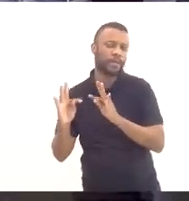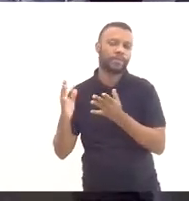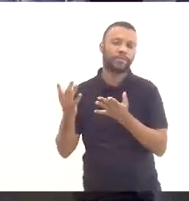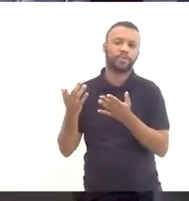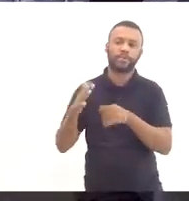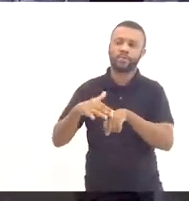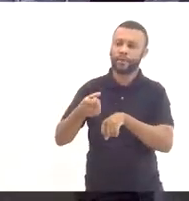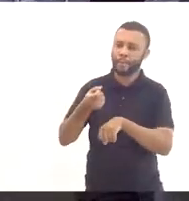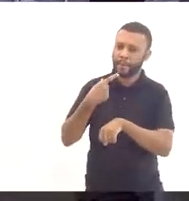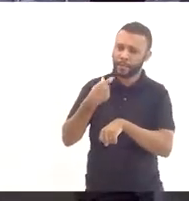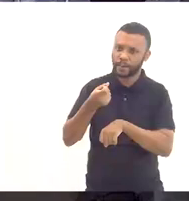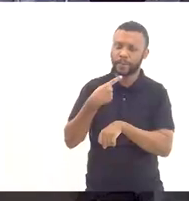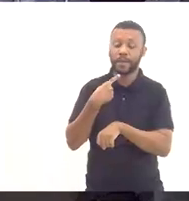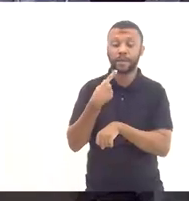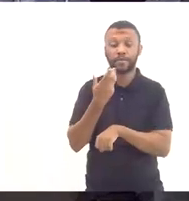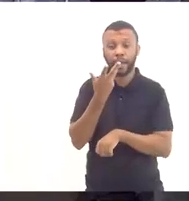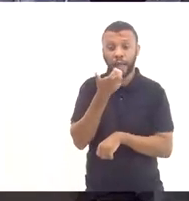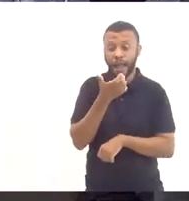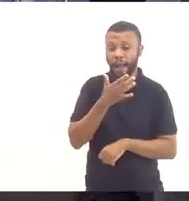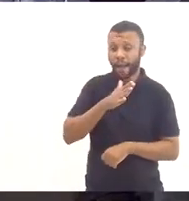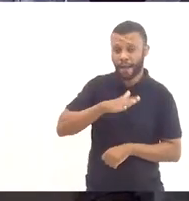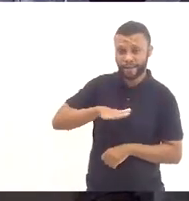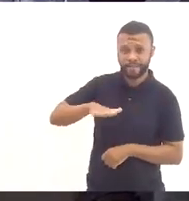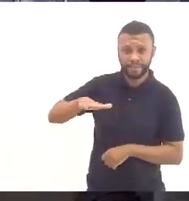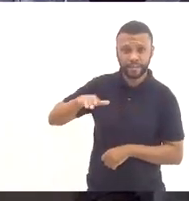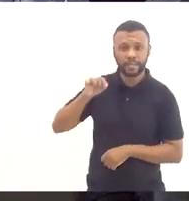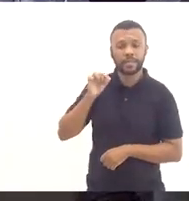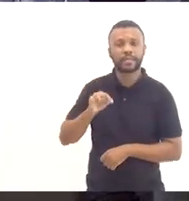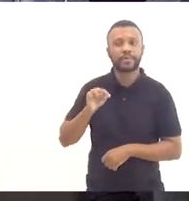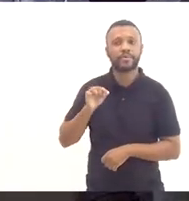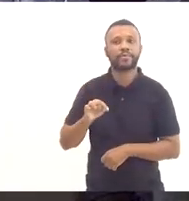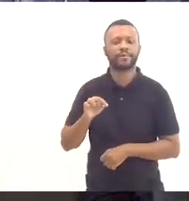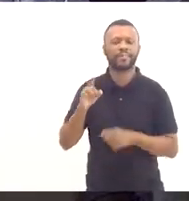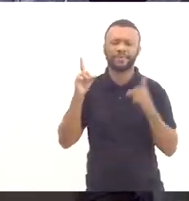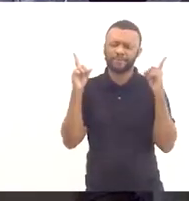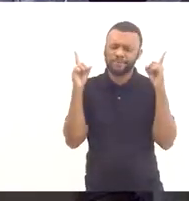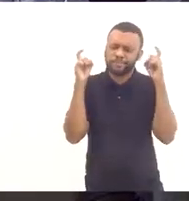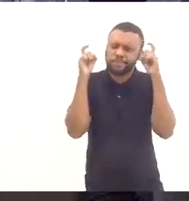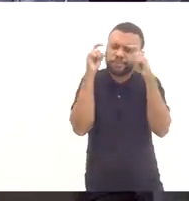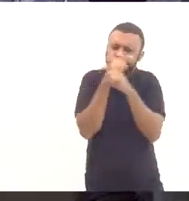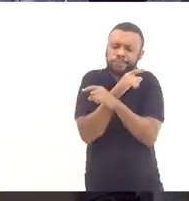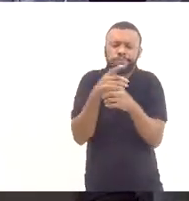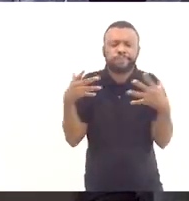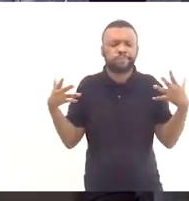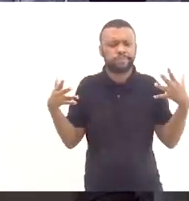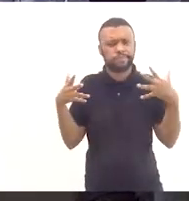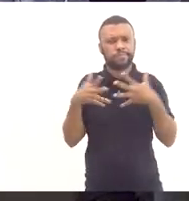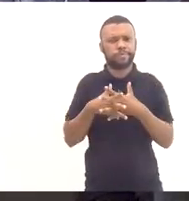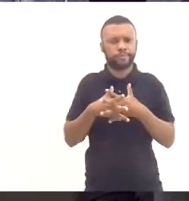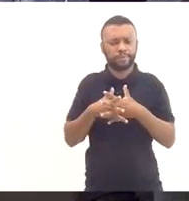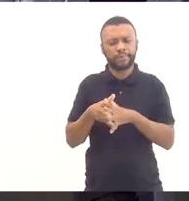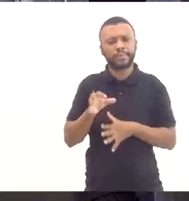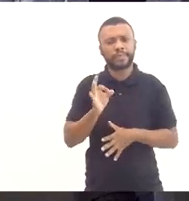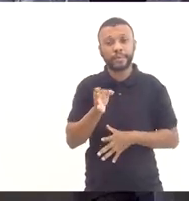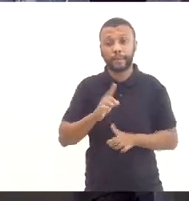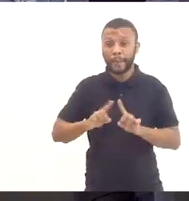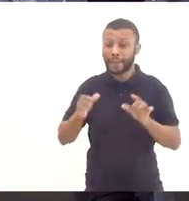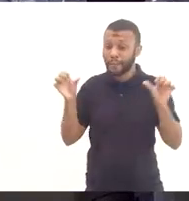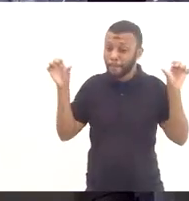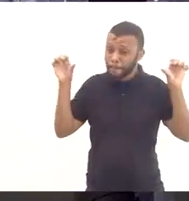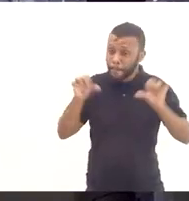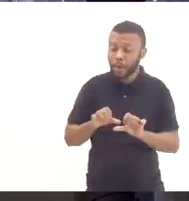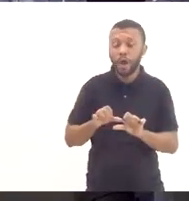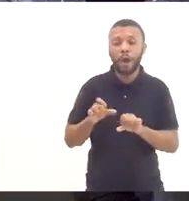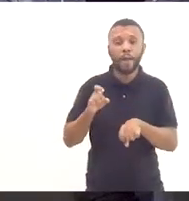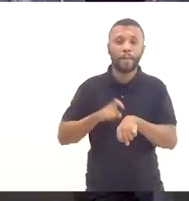meditação e a infância é foi difícil foi difícil mas a pior parte